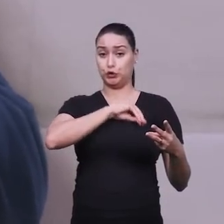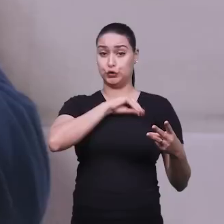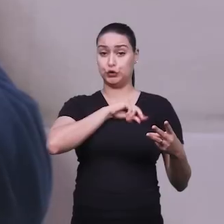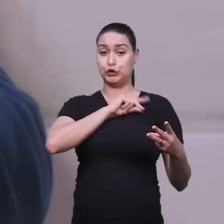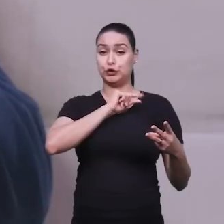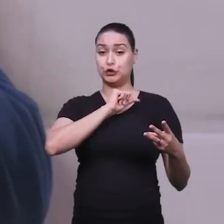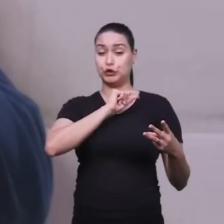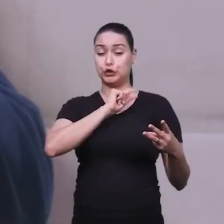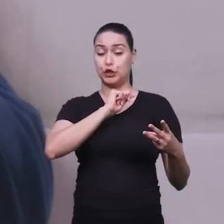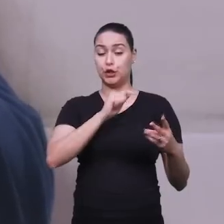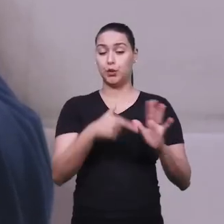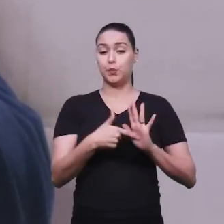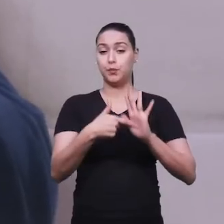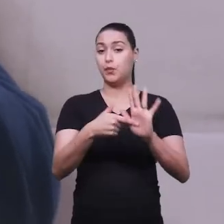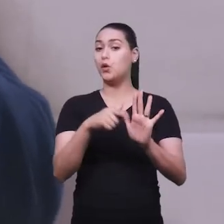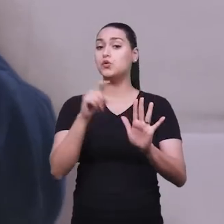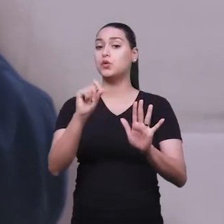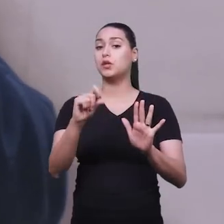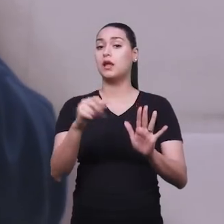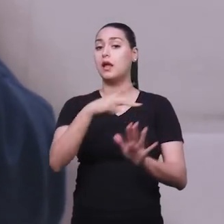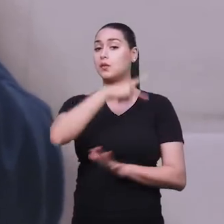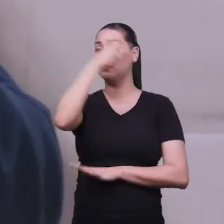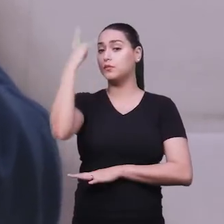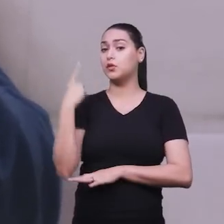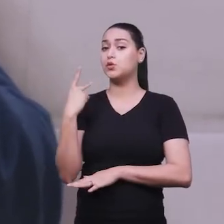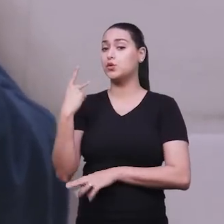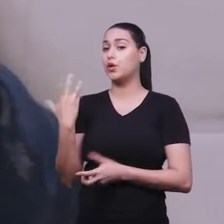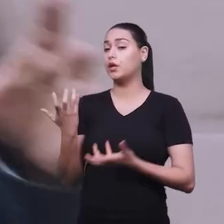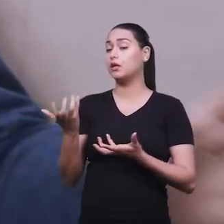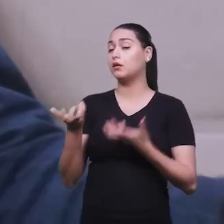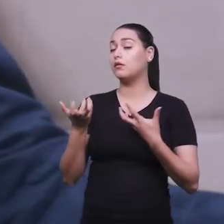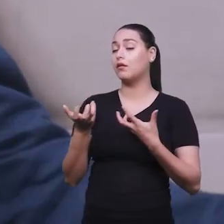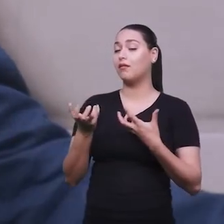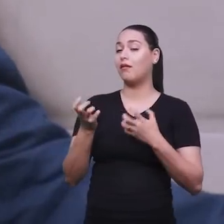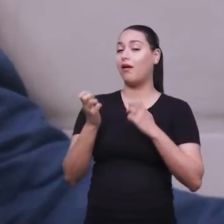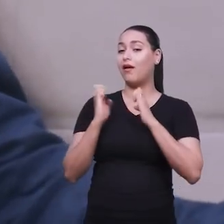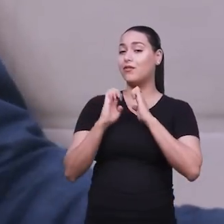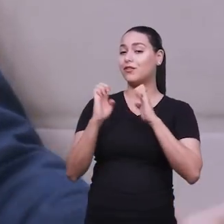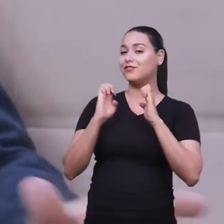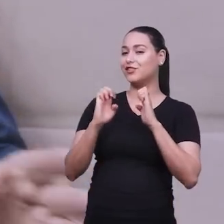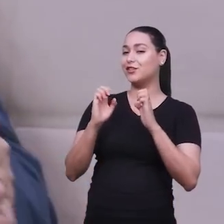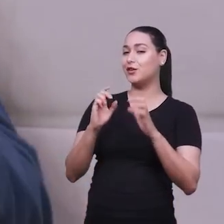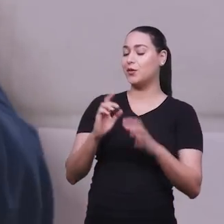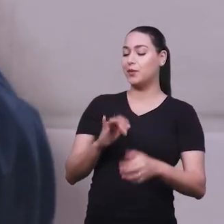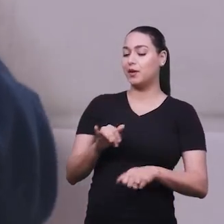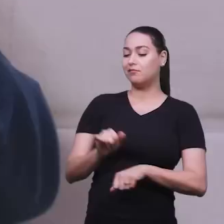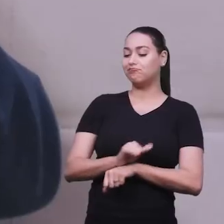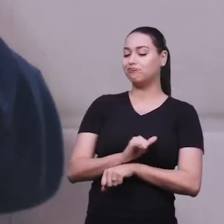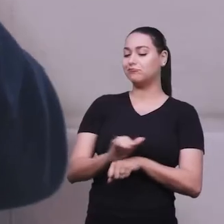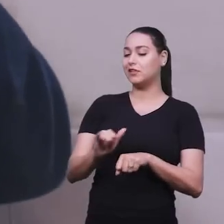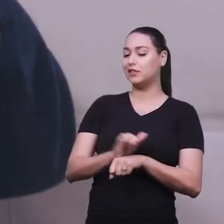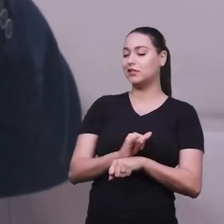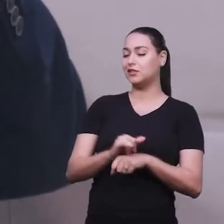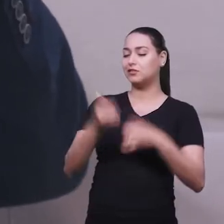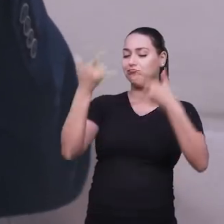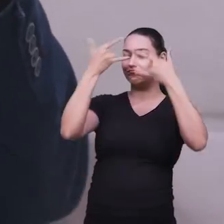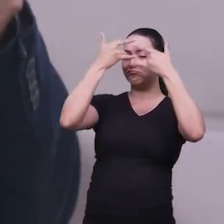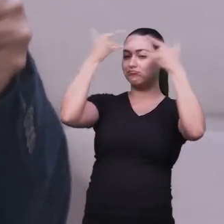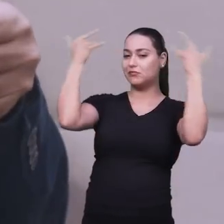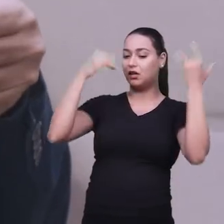ele fala daquela pessoa que quer o evangelho, Sérgio, somente para os